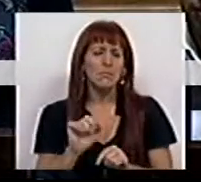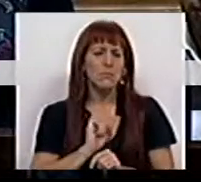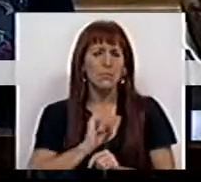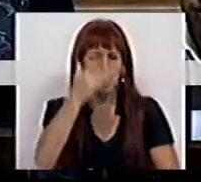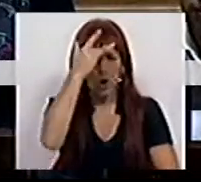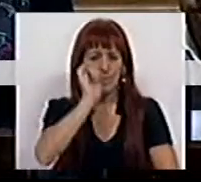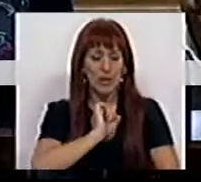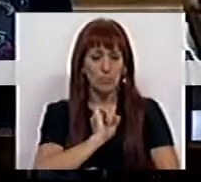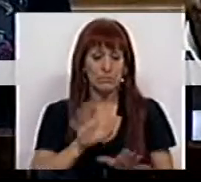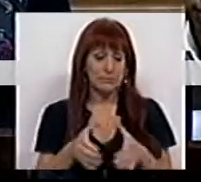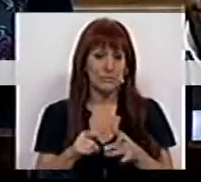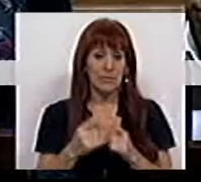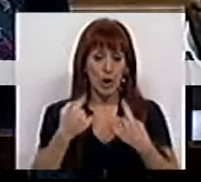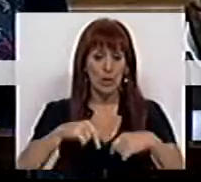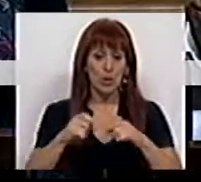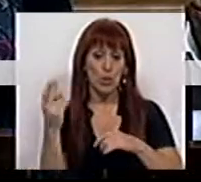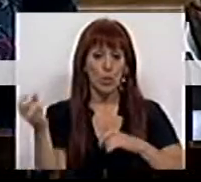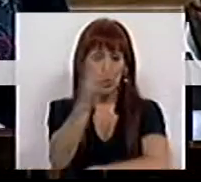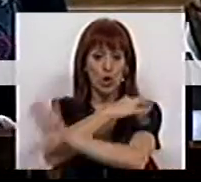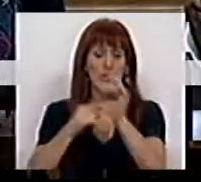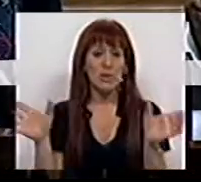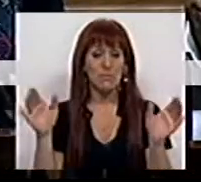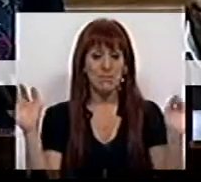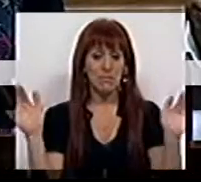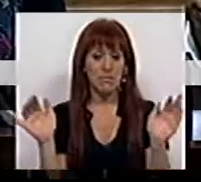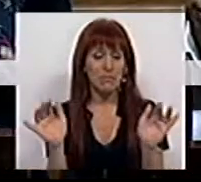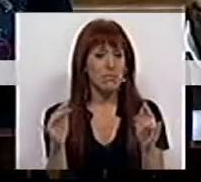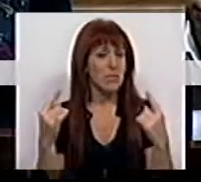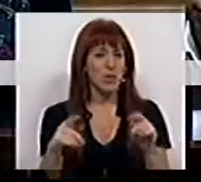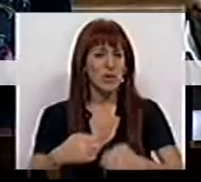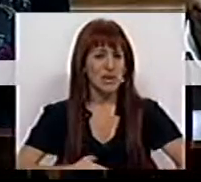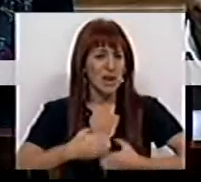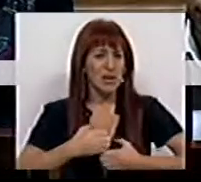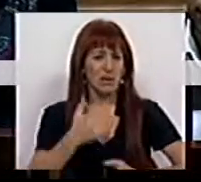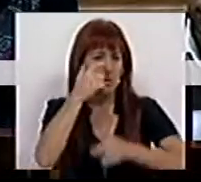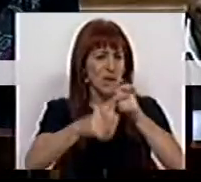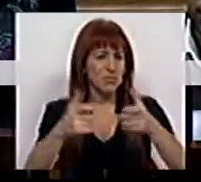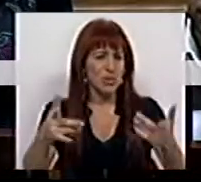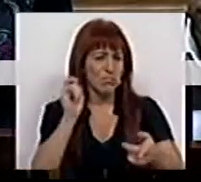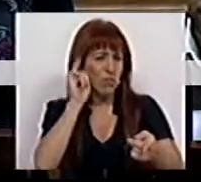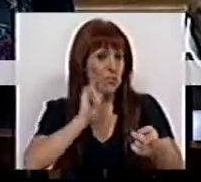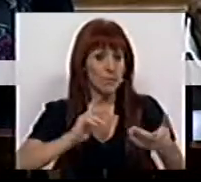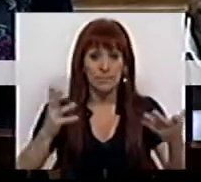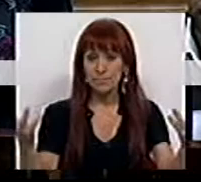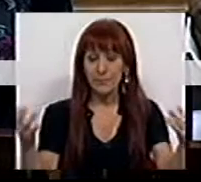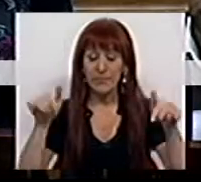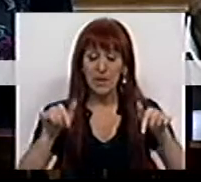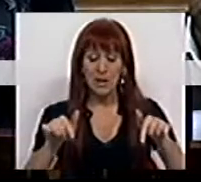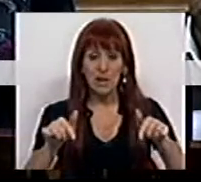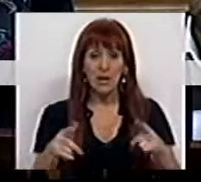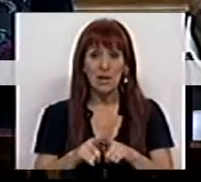nosso ponto de vista, numa União Europeia que tem cada vez menos sentido para os cidadãos e cidadãs,